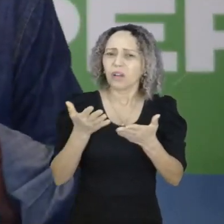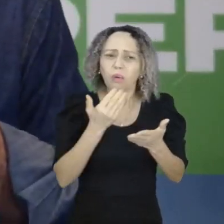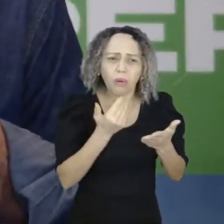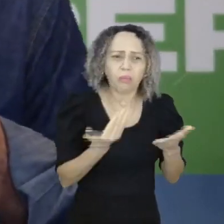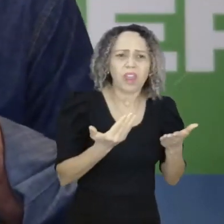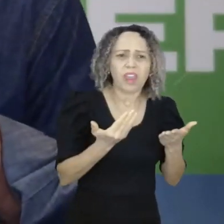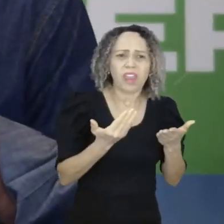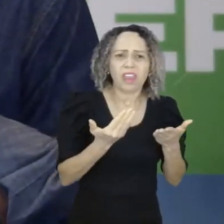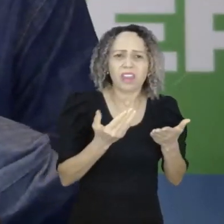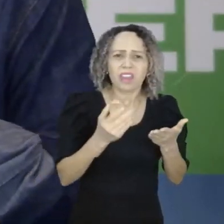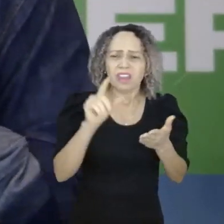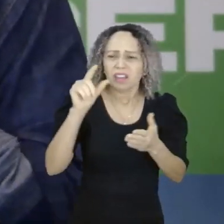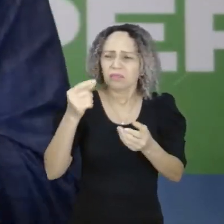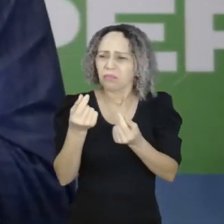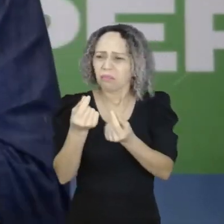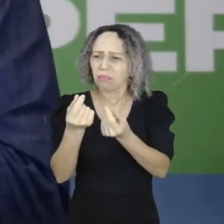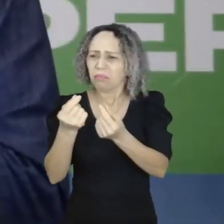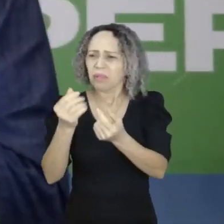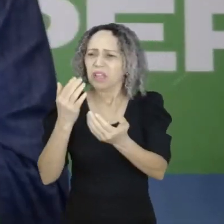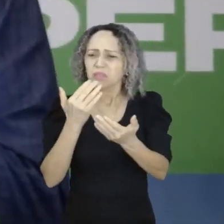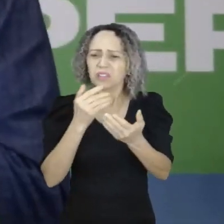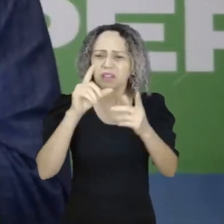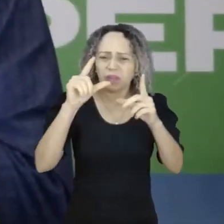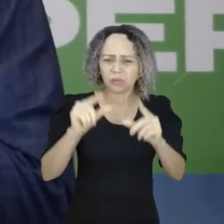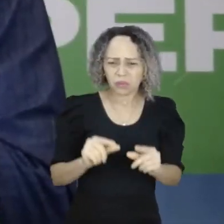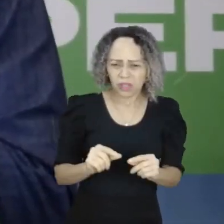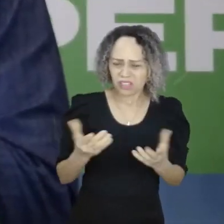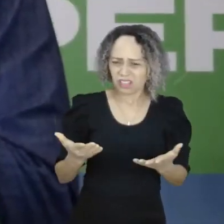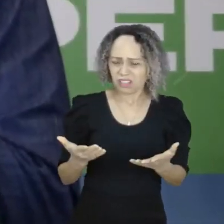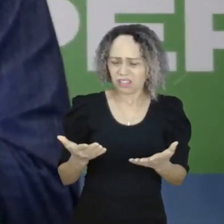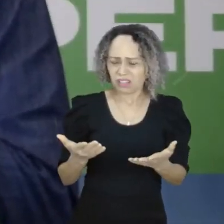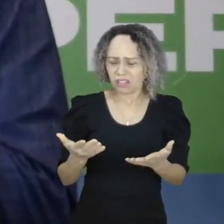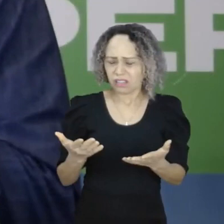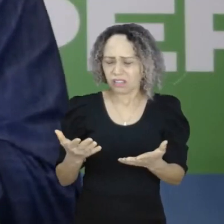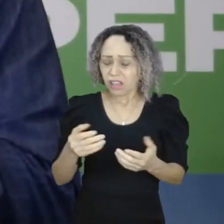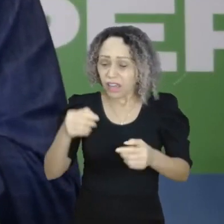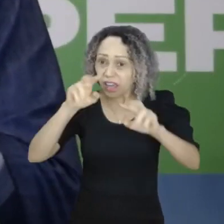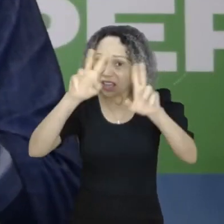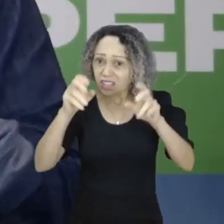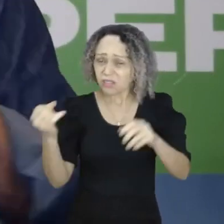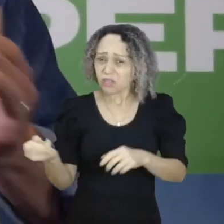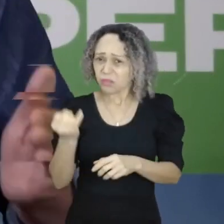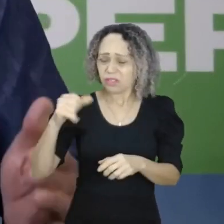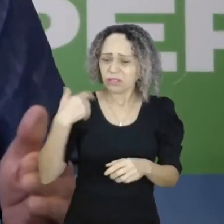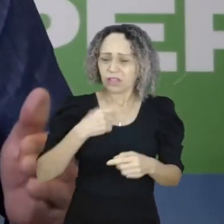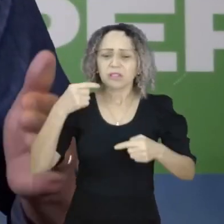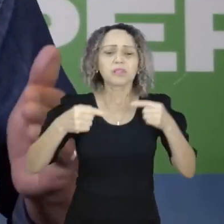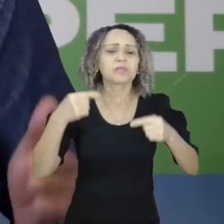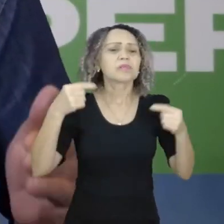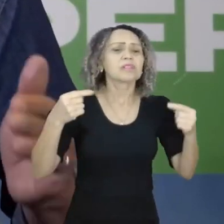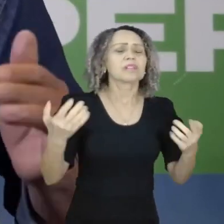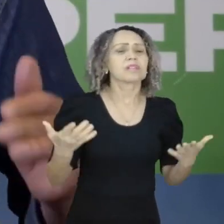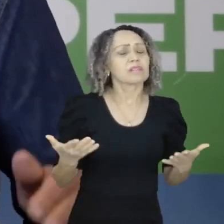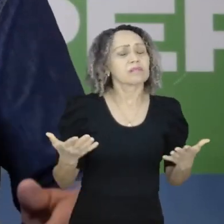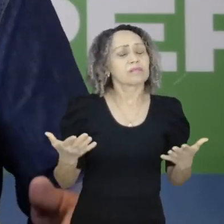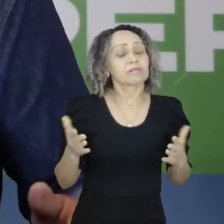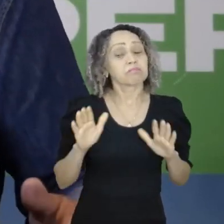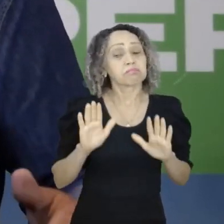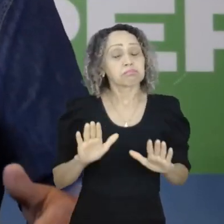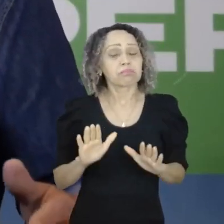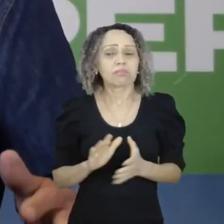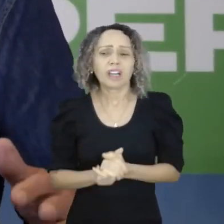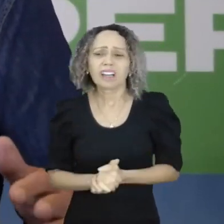esses são os assuntos que a gente deveria estar discutindo nesse instante. Não, mas mas estamos discutindo mais